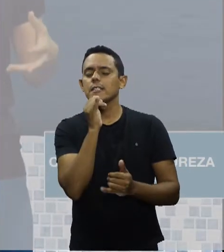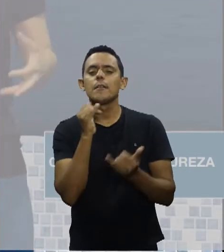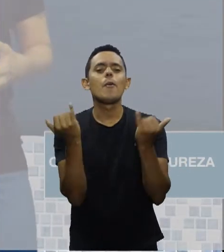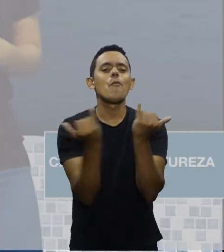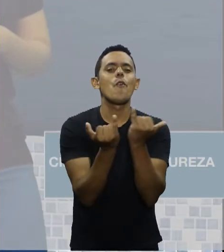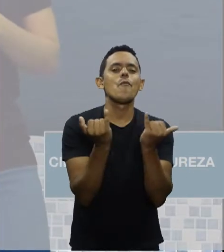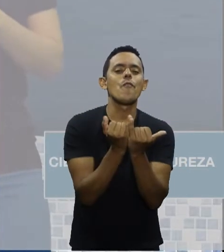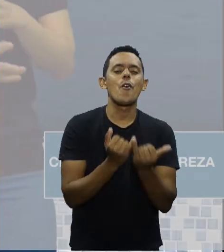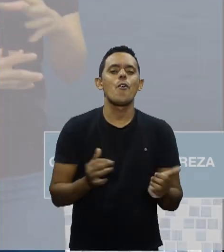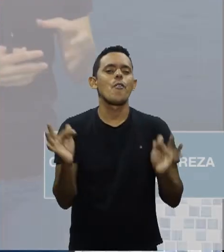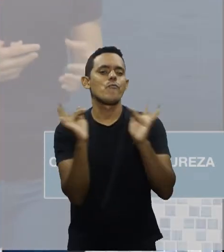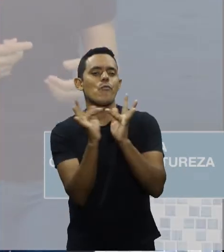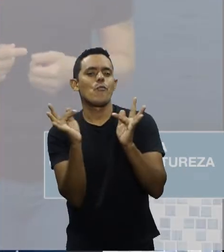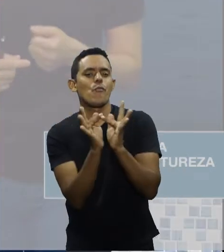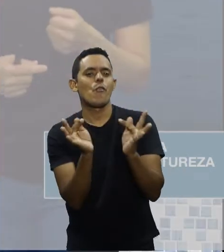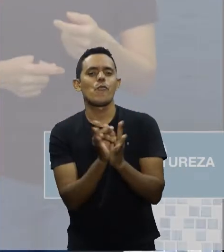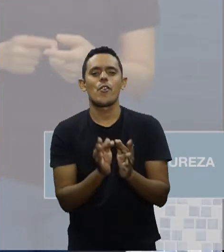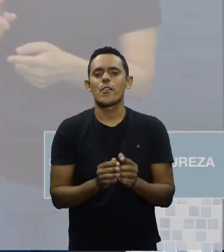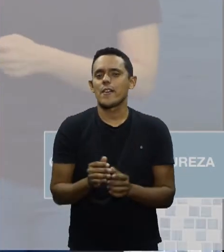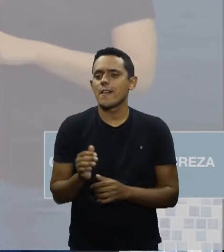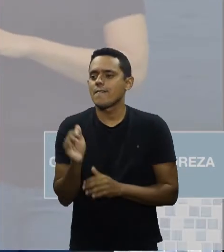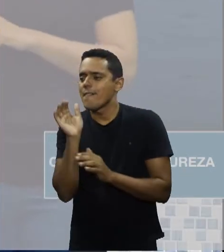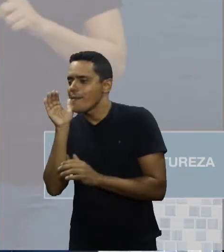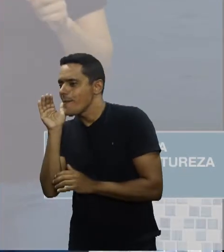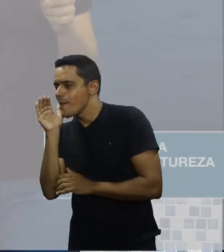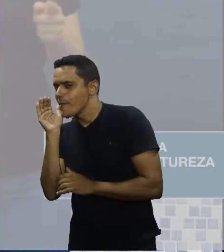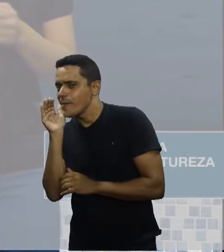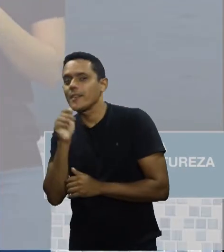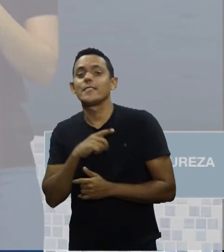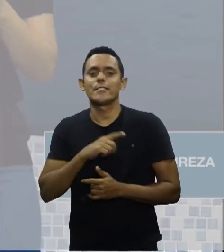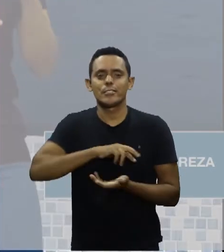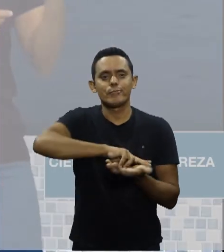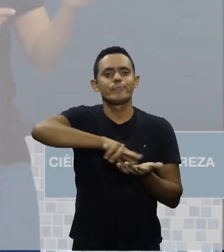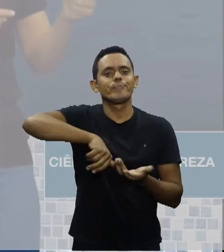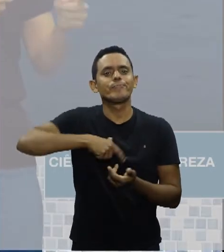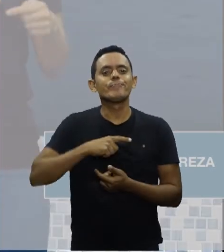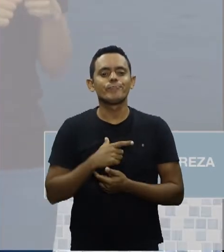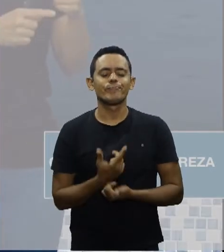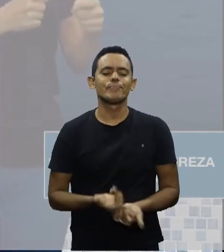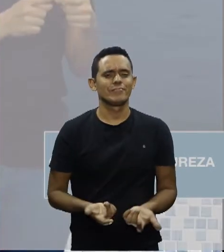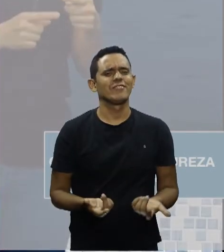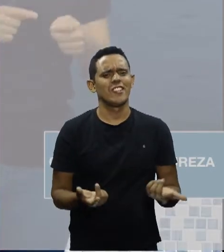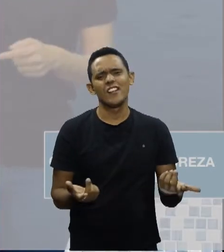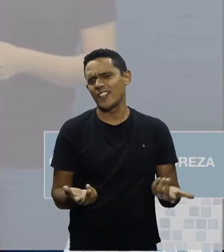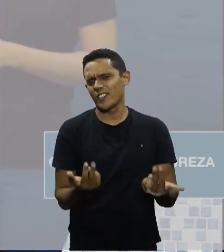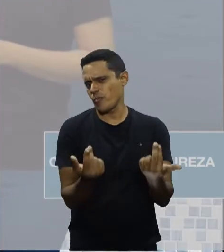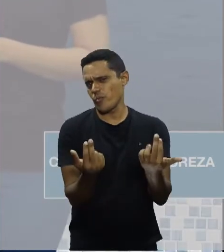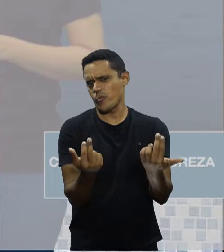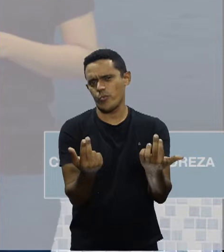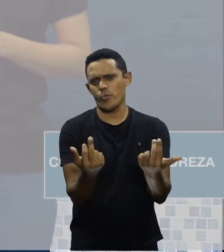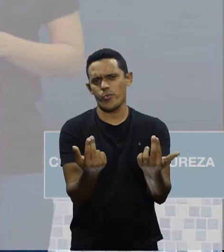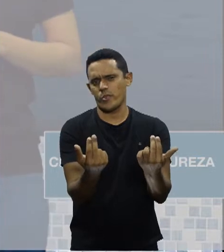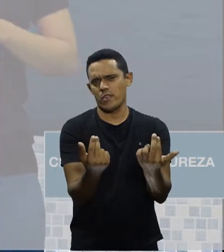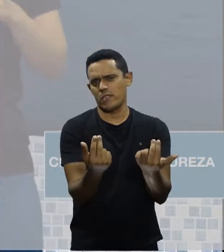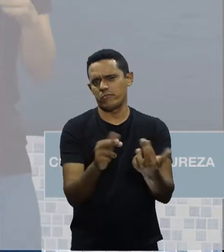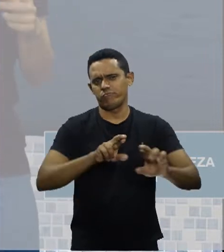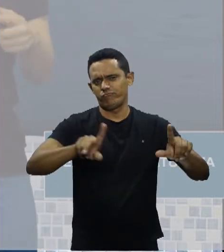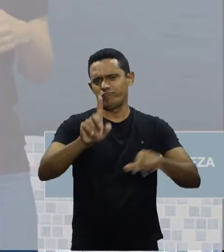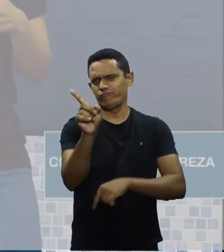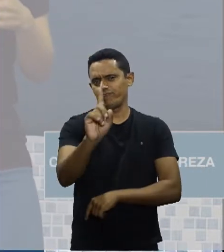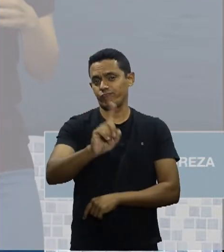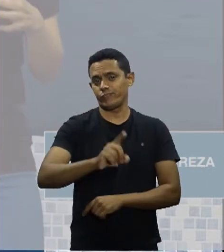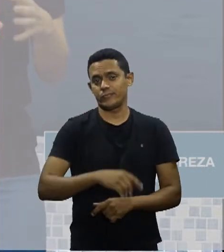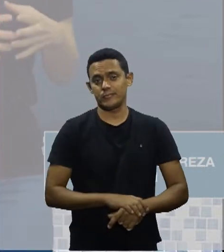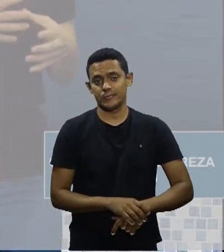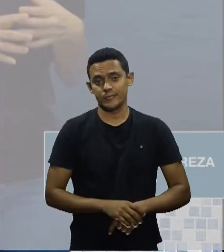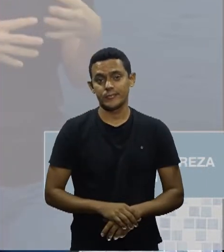boado, era aquele pessoal que ficava lá na calçada olhando a vida do outro, aí contava para um, aí o outro já modificava, aí contava para o outro, e